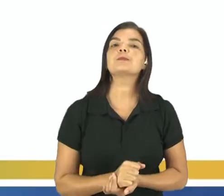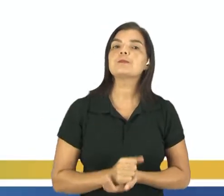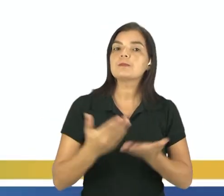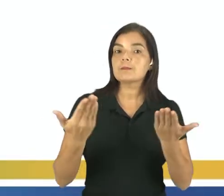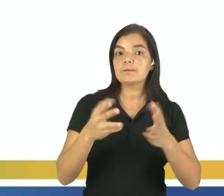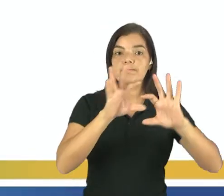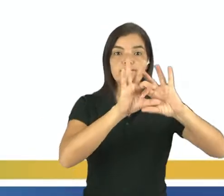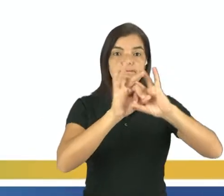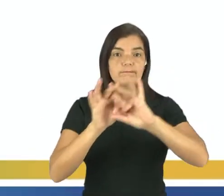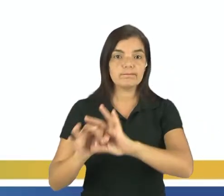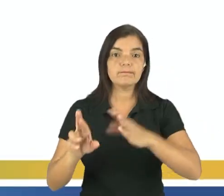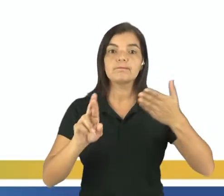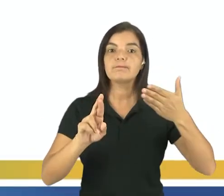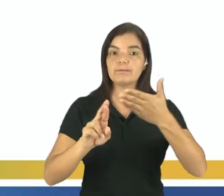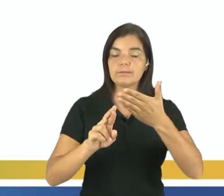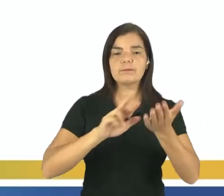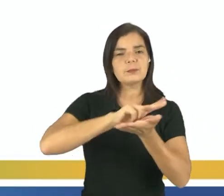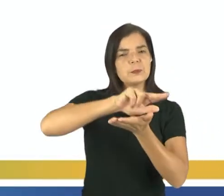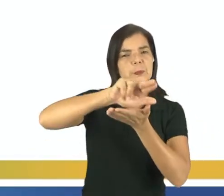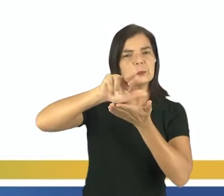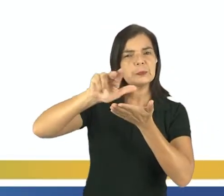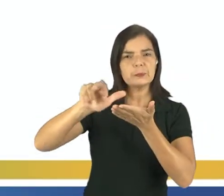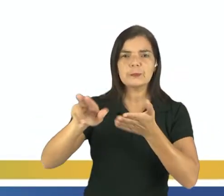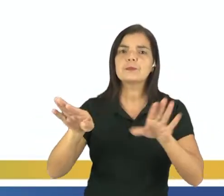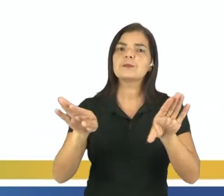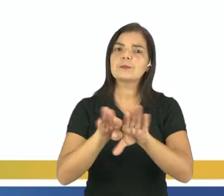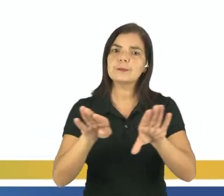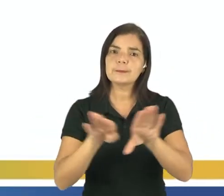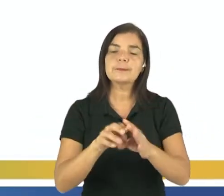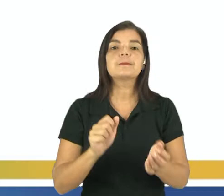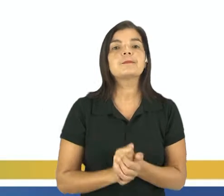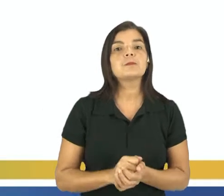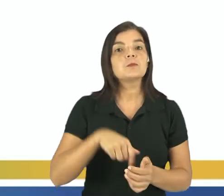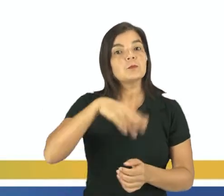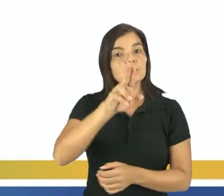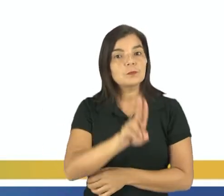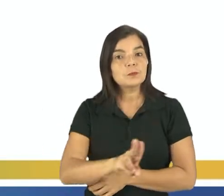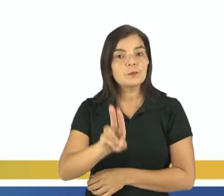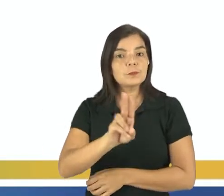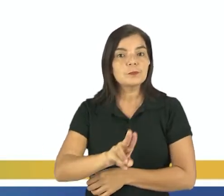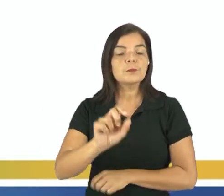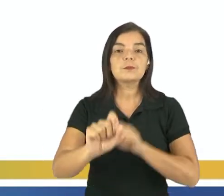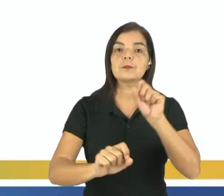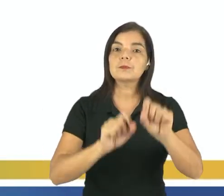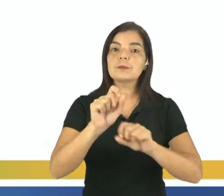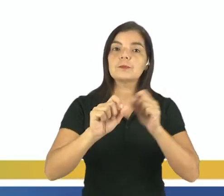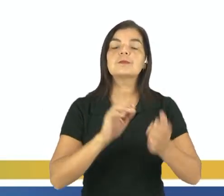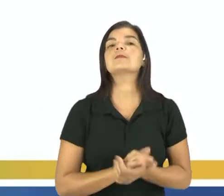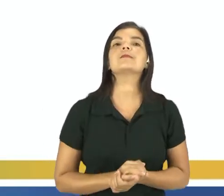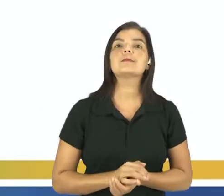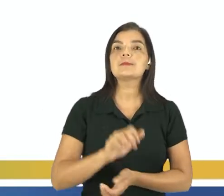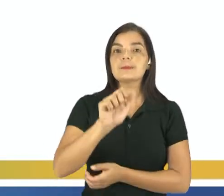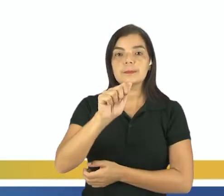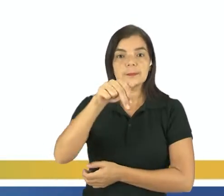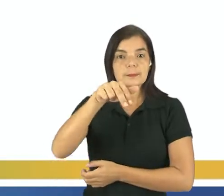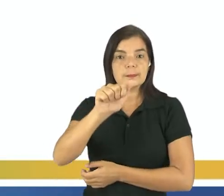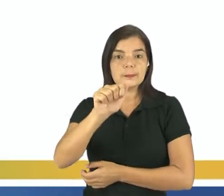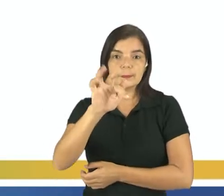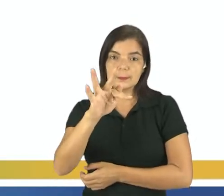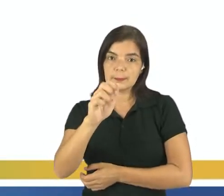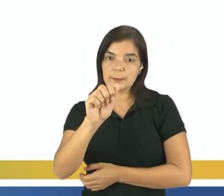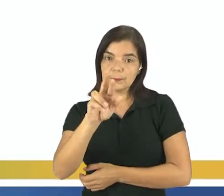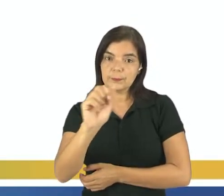A coesão referencial pode ocorrer de diversas maneiras, e os mecanismos mais utilizados são a anáfora,